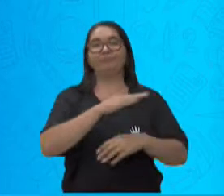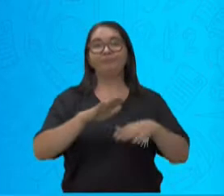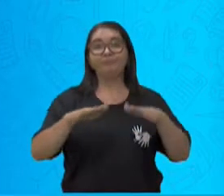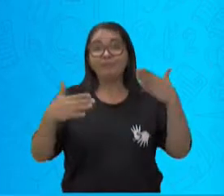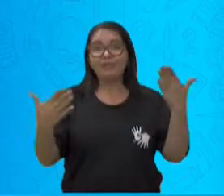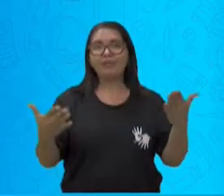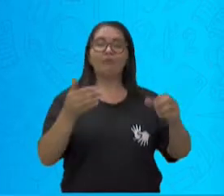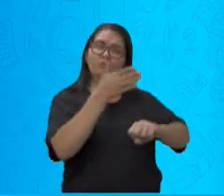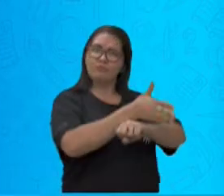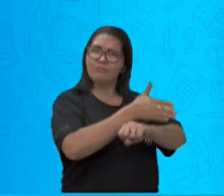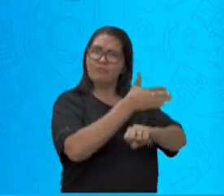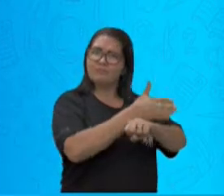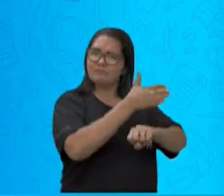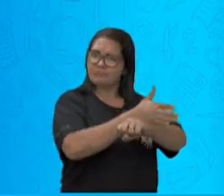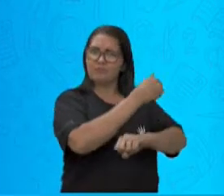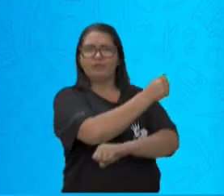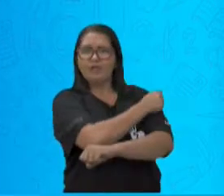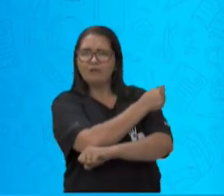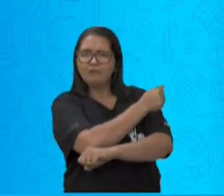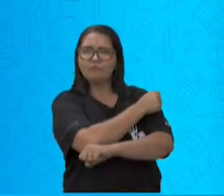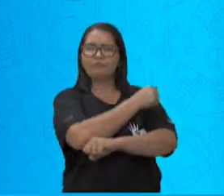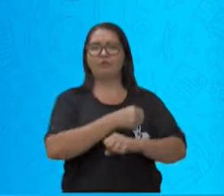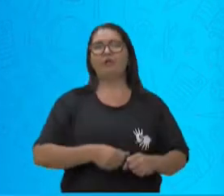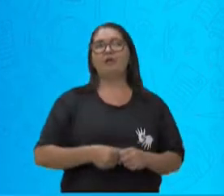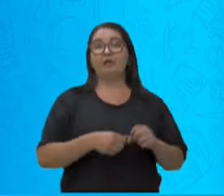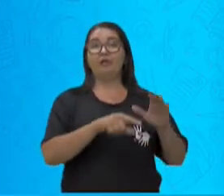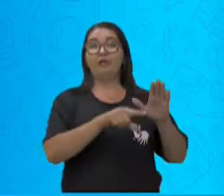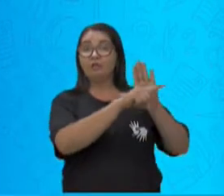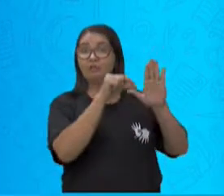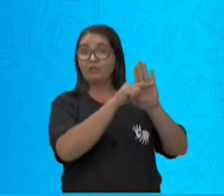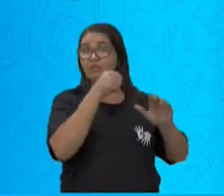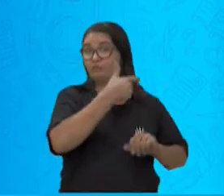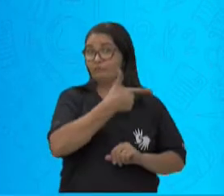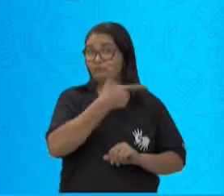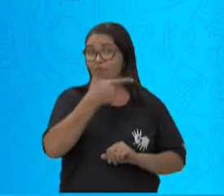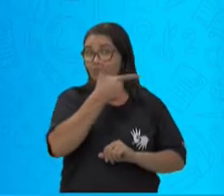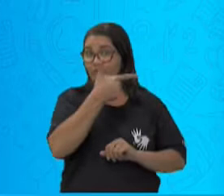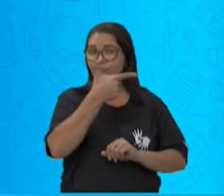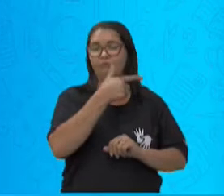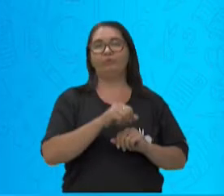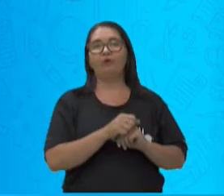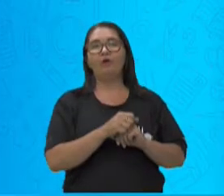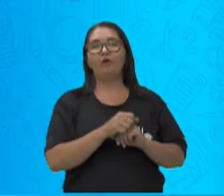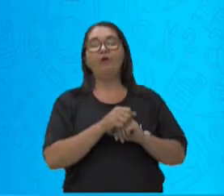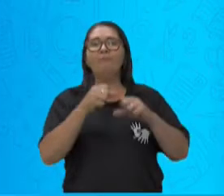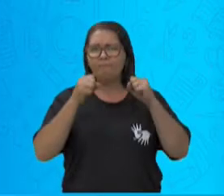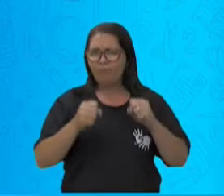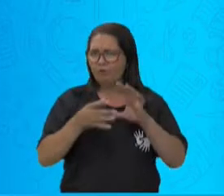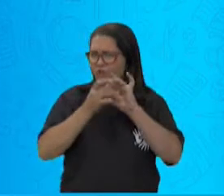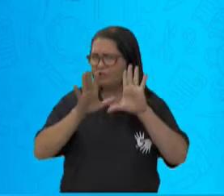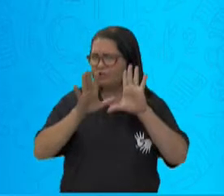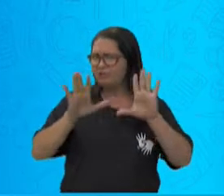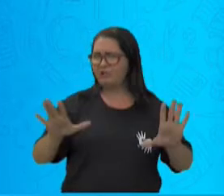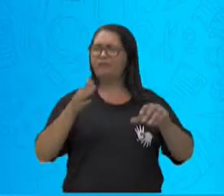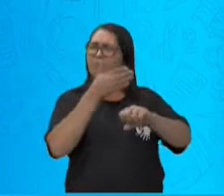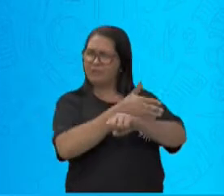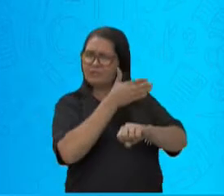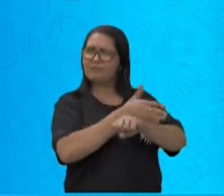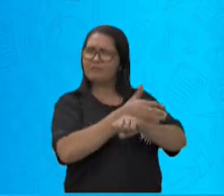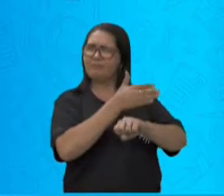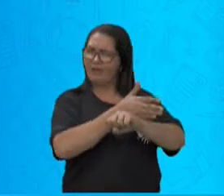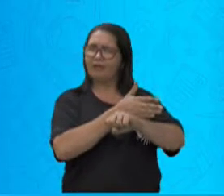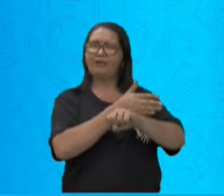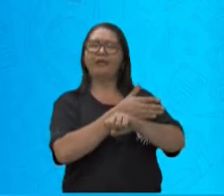Dos participantes. Artigo 2º. Poderão participar do 13º concurso de produção de